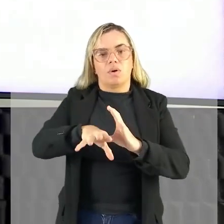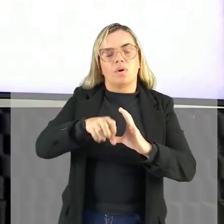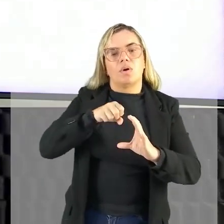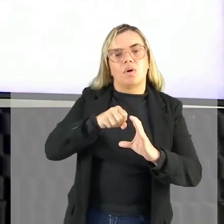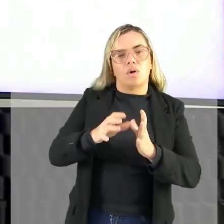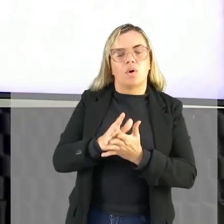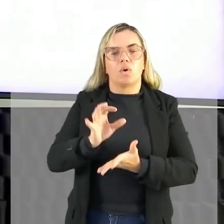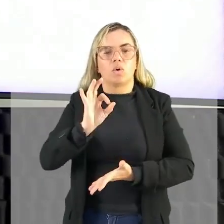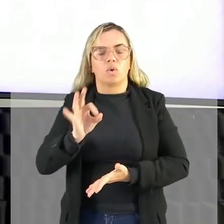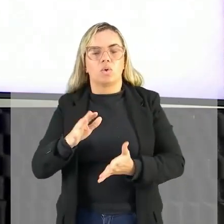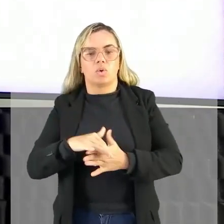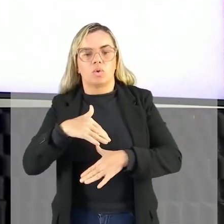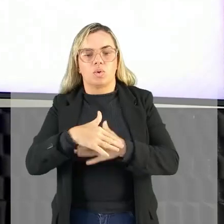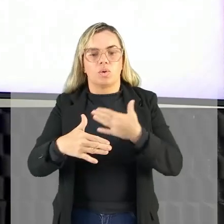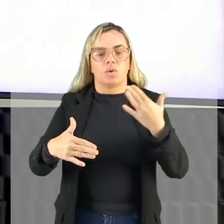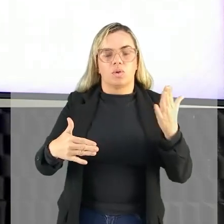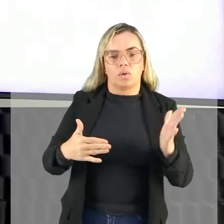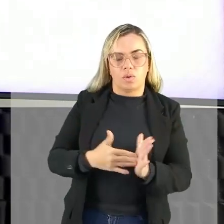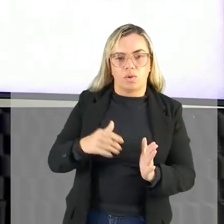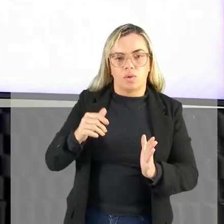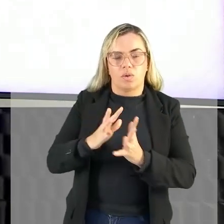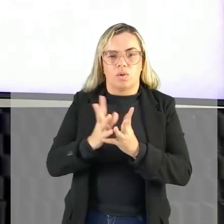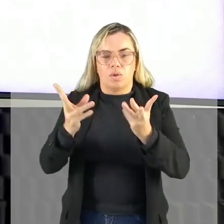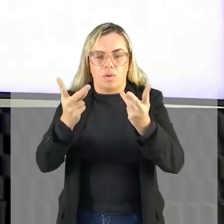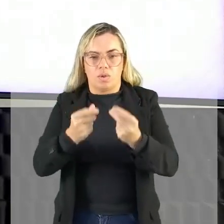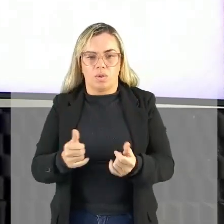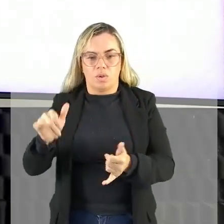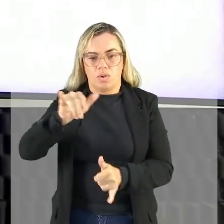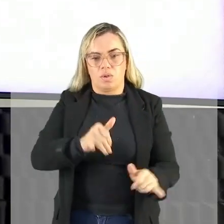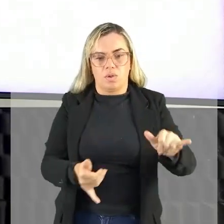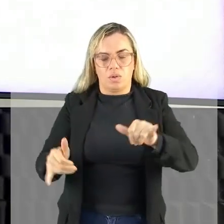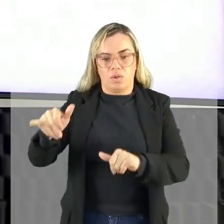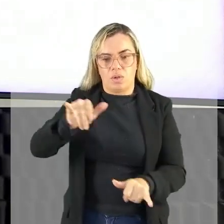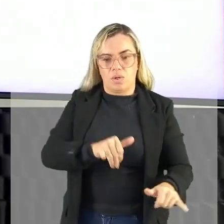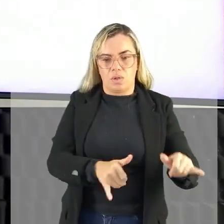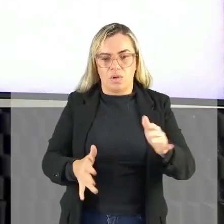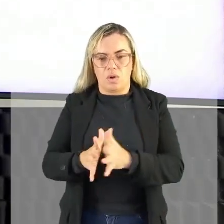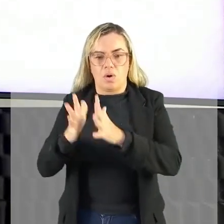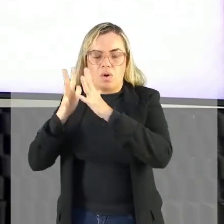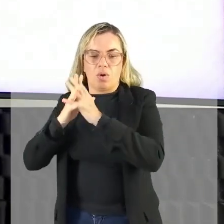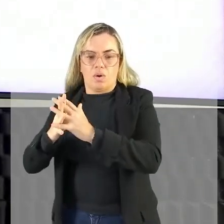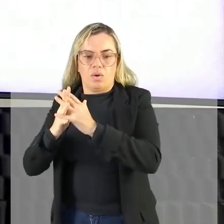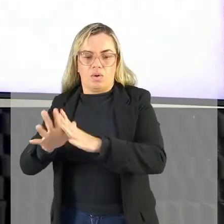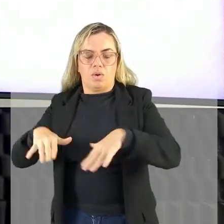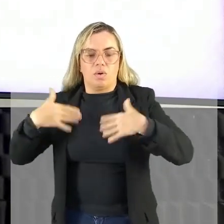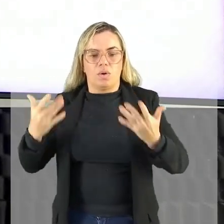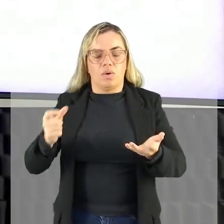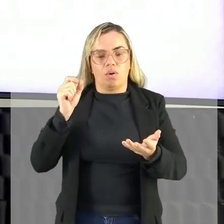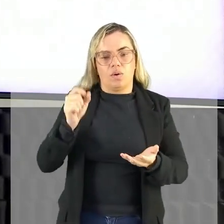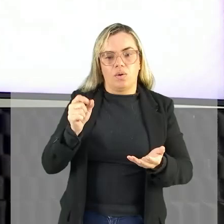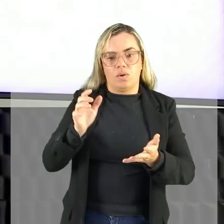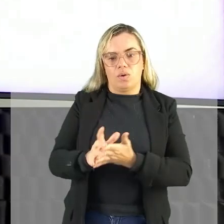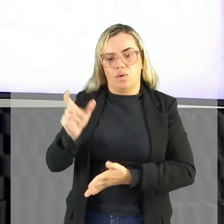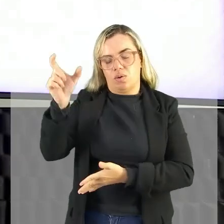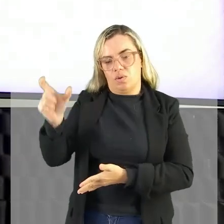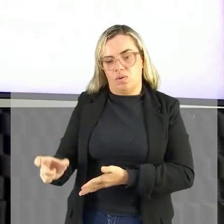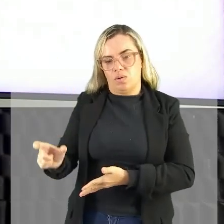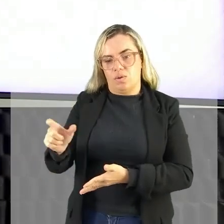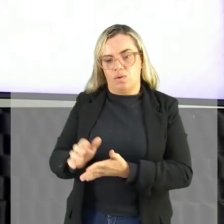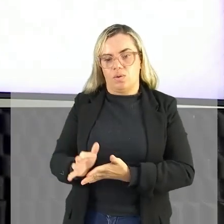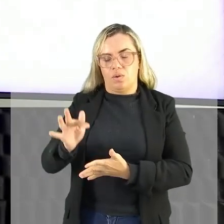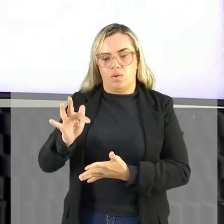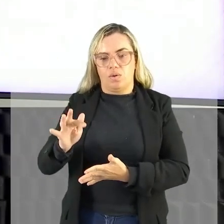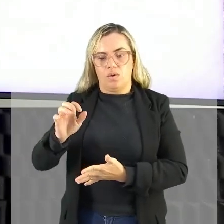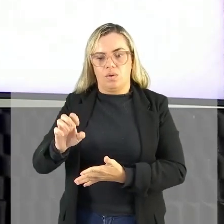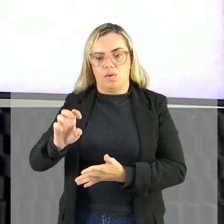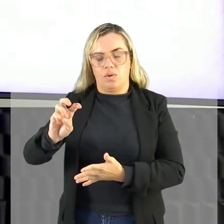mas aí vem um elemento químico para atrapalhar, né? Atrapalhar onde? Ali, ó, no ferro